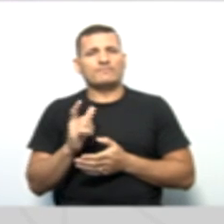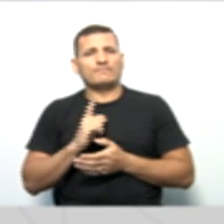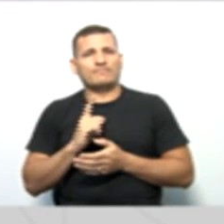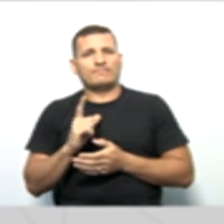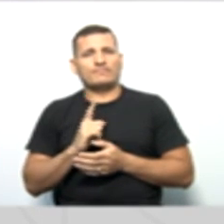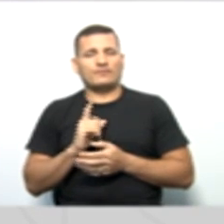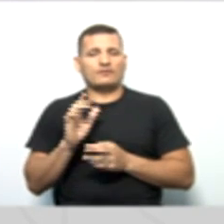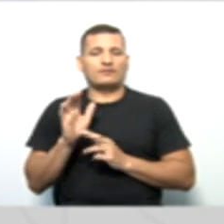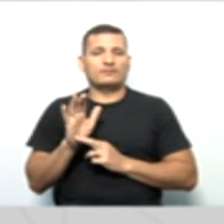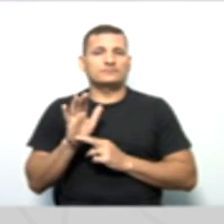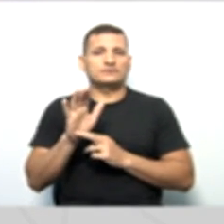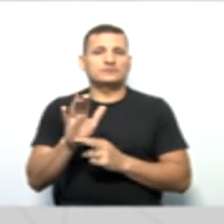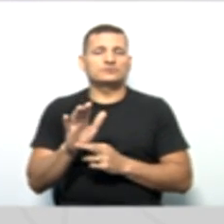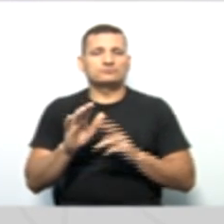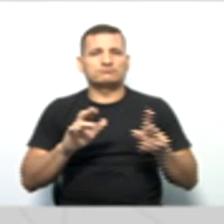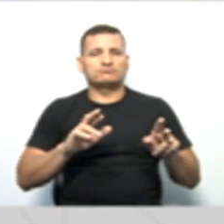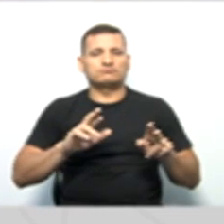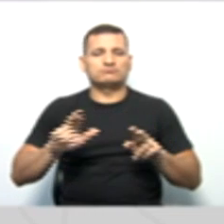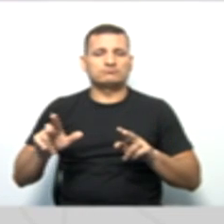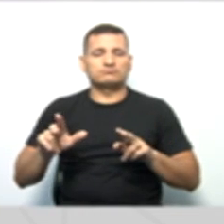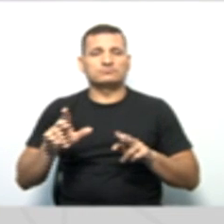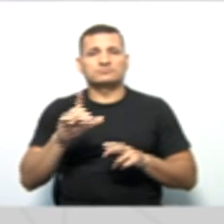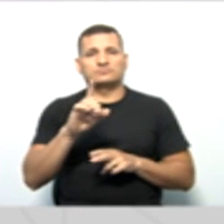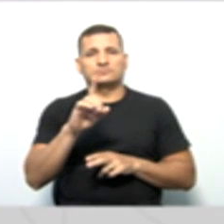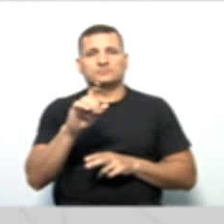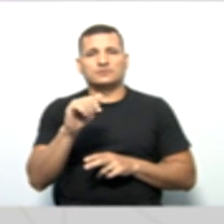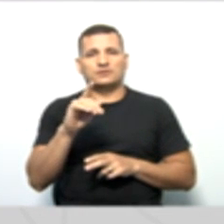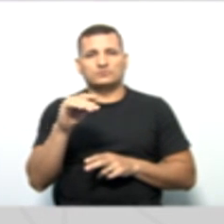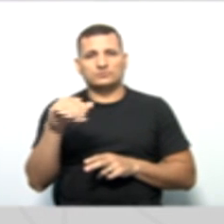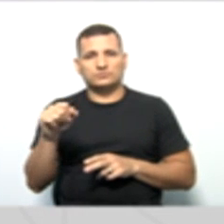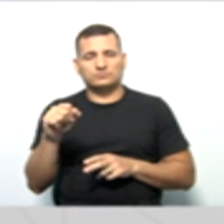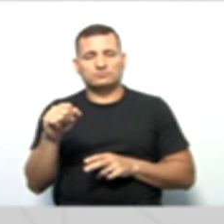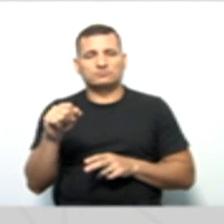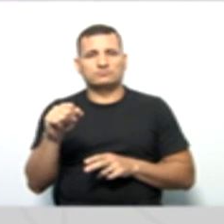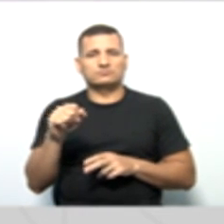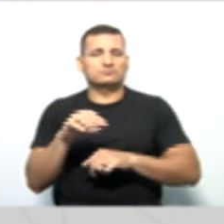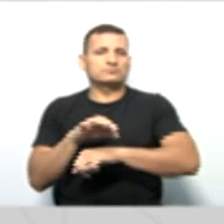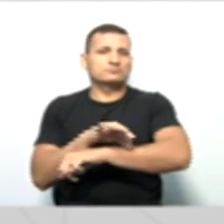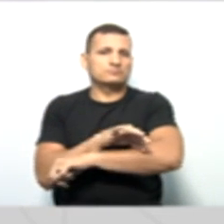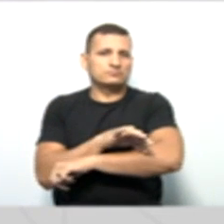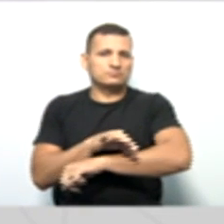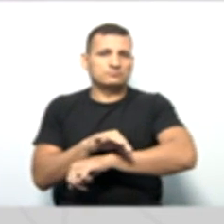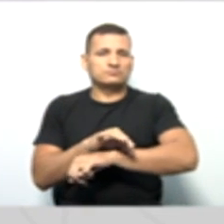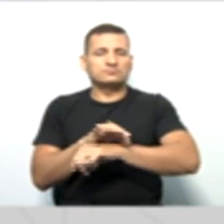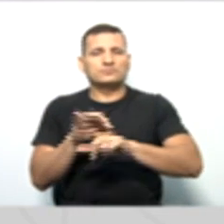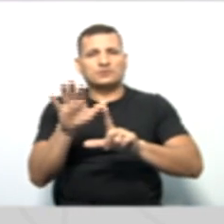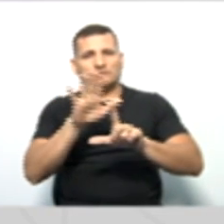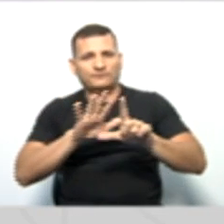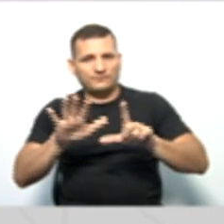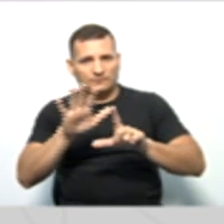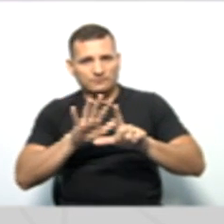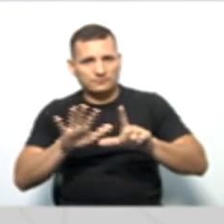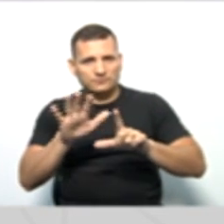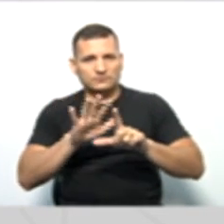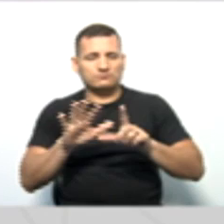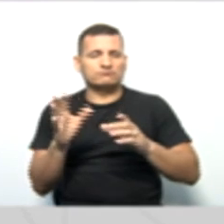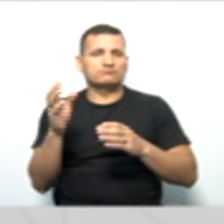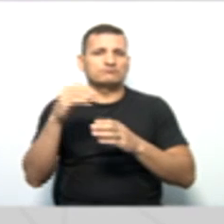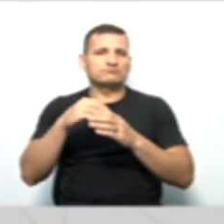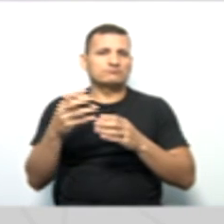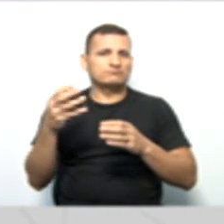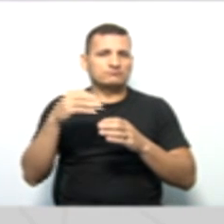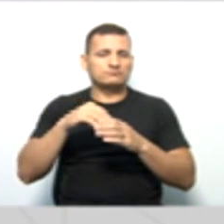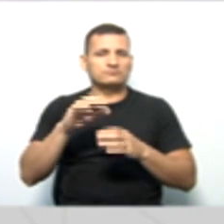representações distintas de dados, arquitetura, interfaces e componentes. Isso aí são os requisitos básicos para a gente construir